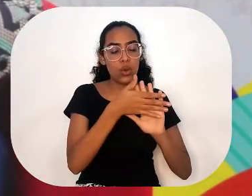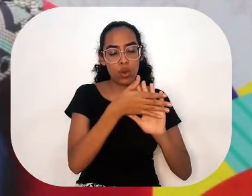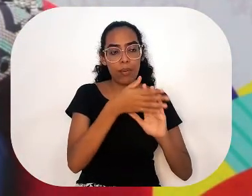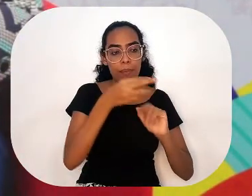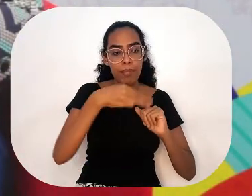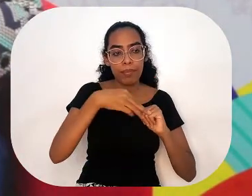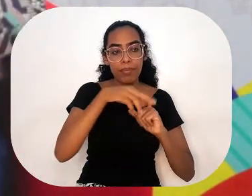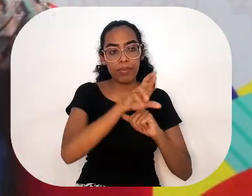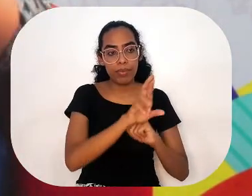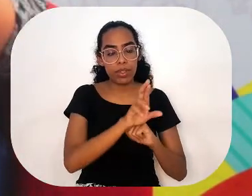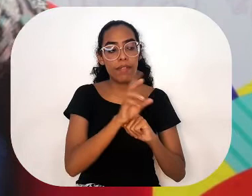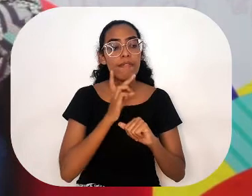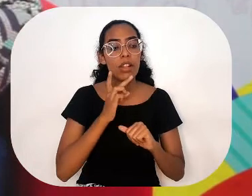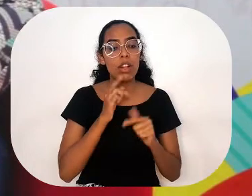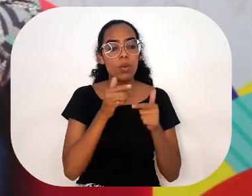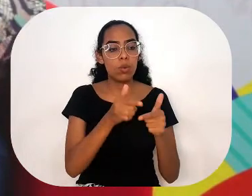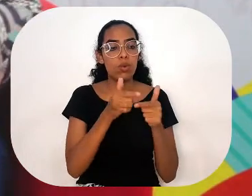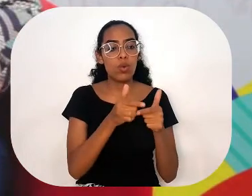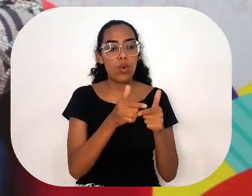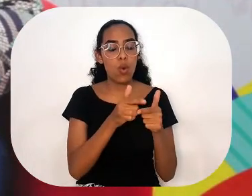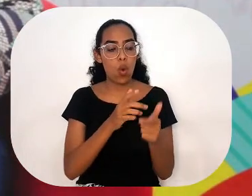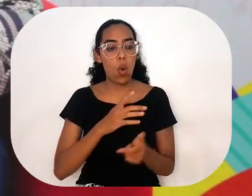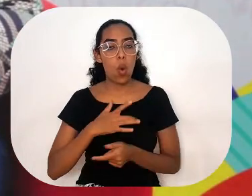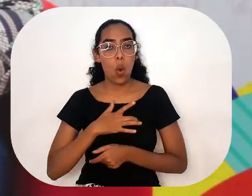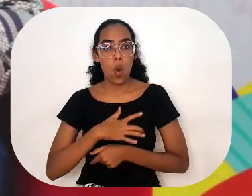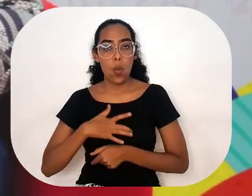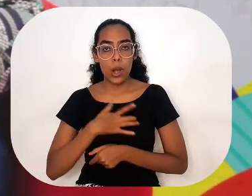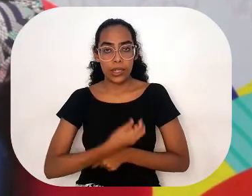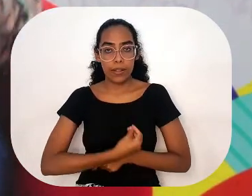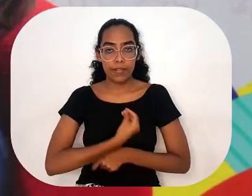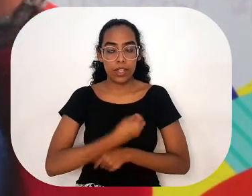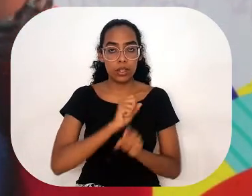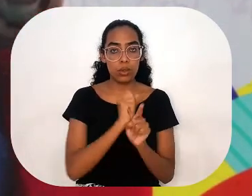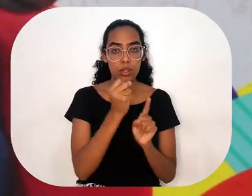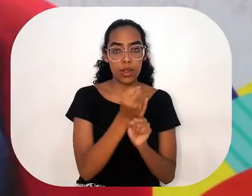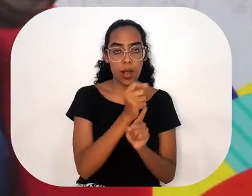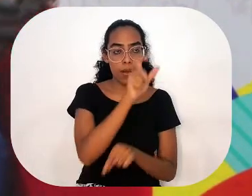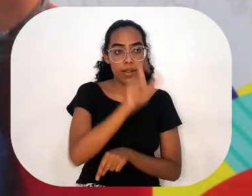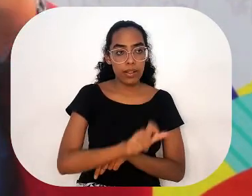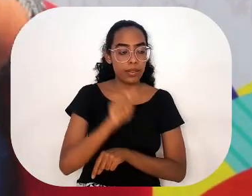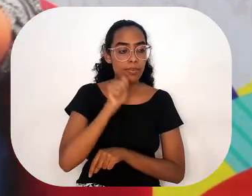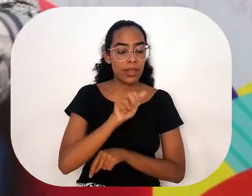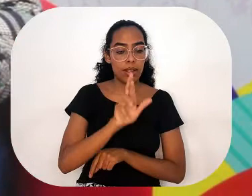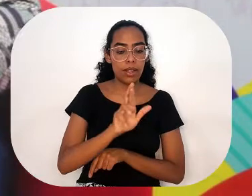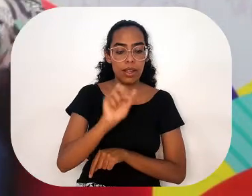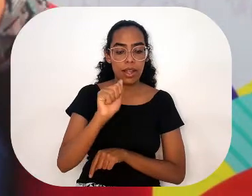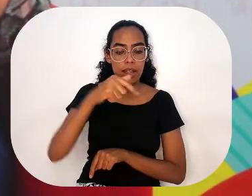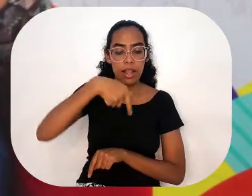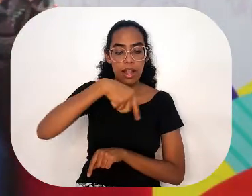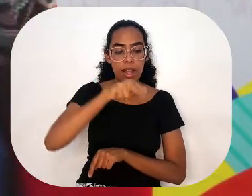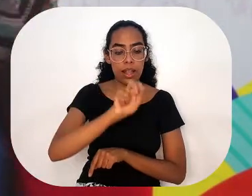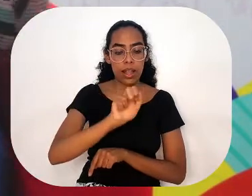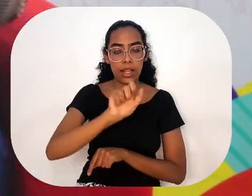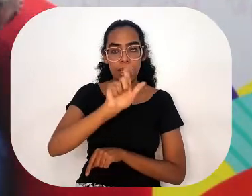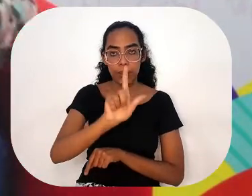cílios Veredas e aventuras o romance da vida social e Raquel de Queiroz o exílio essa dimensão mesma